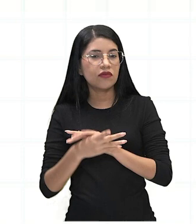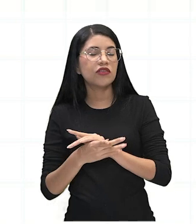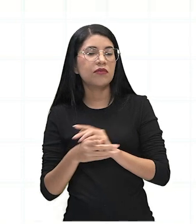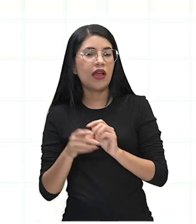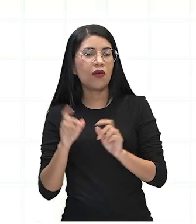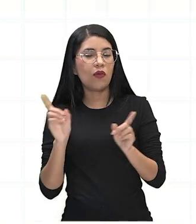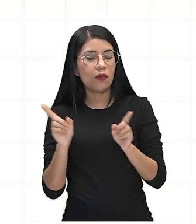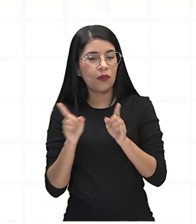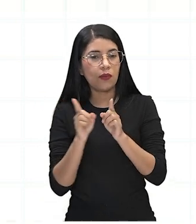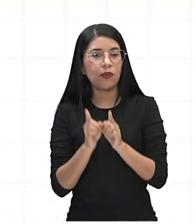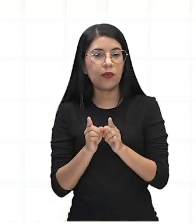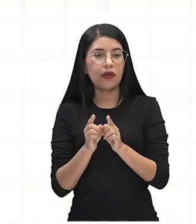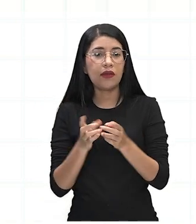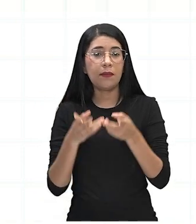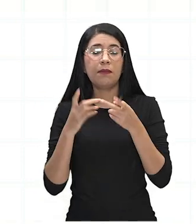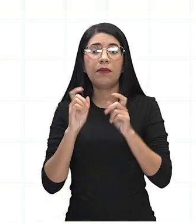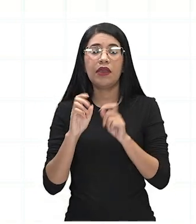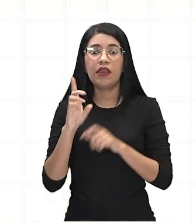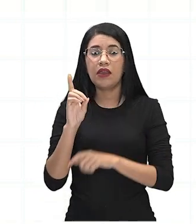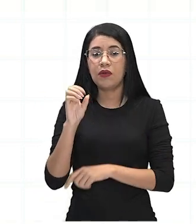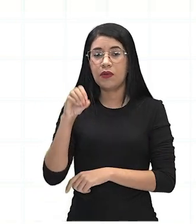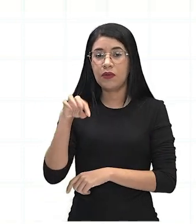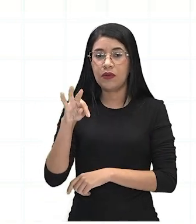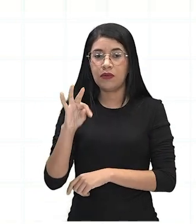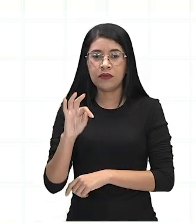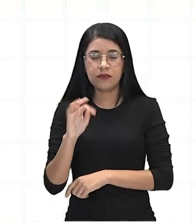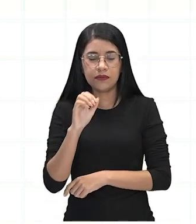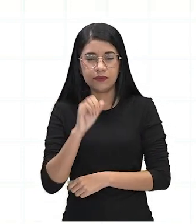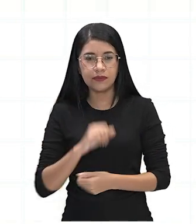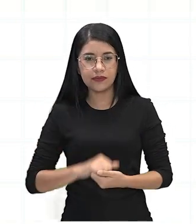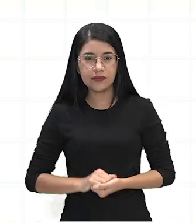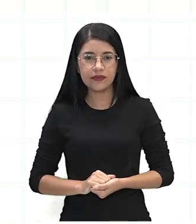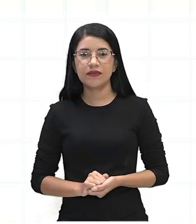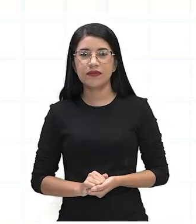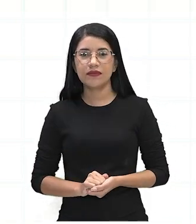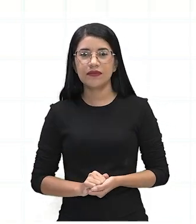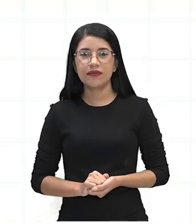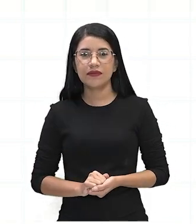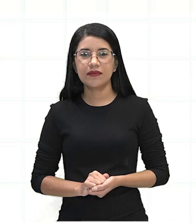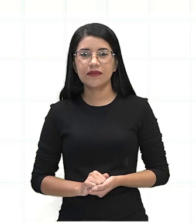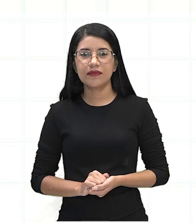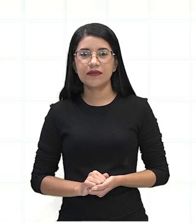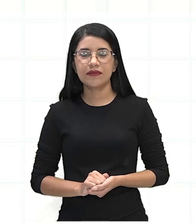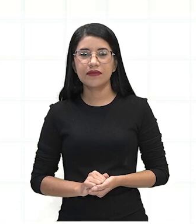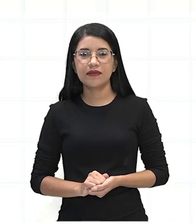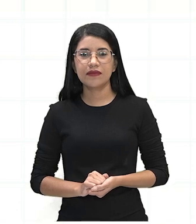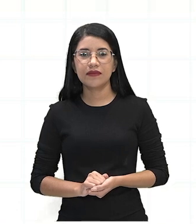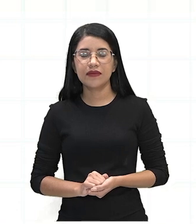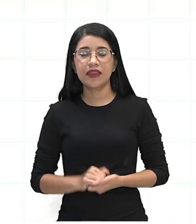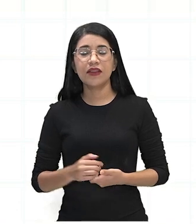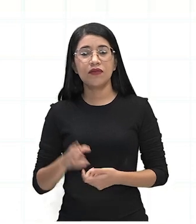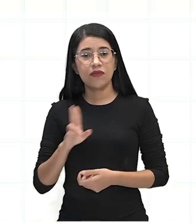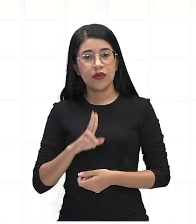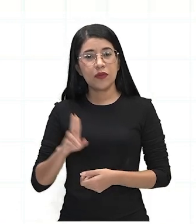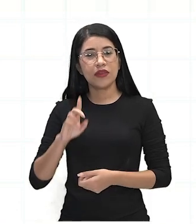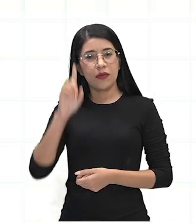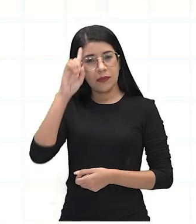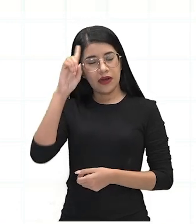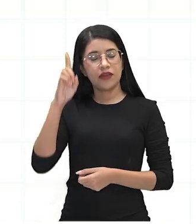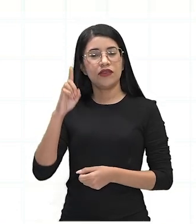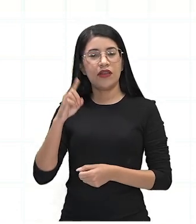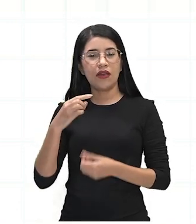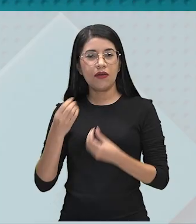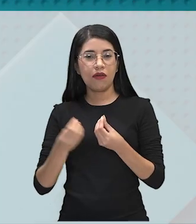Vejam que o don't, ele vai iniciar a minha oração e aí eu vou usar o imperativo na sua